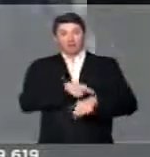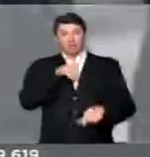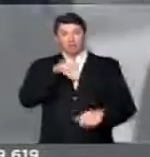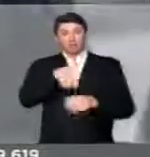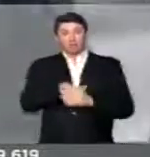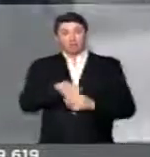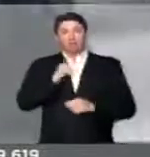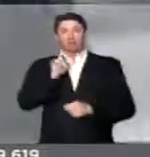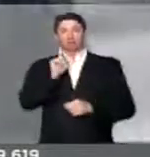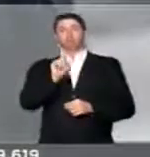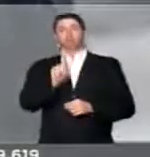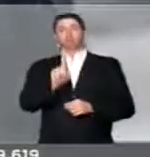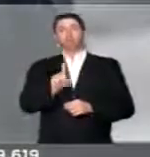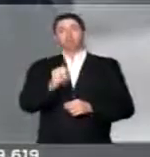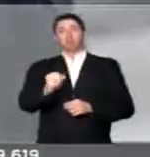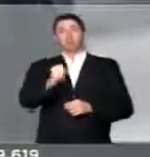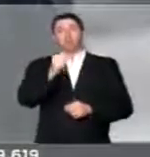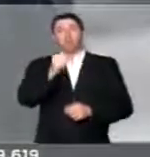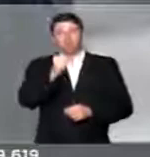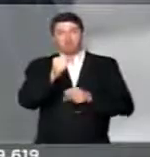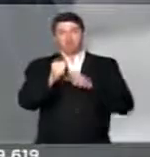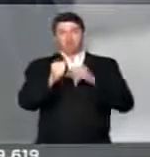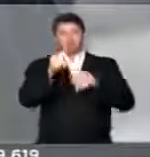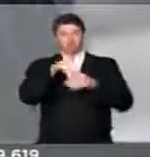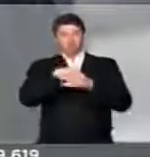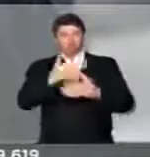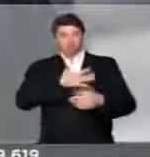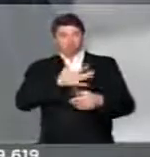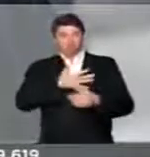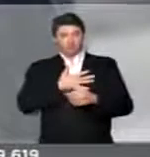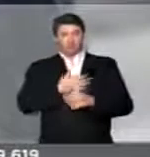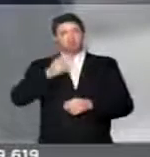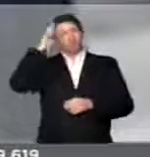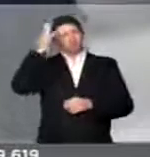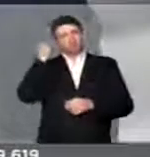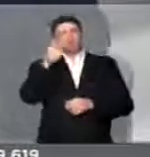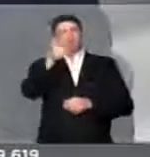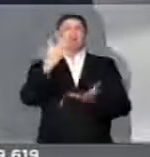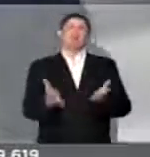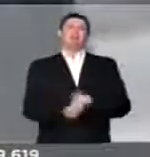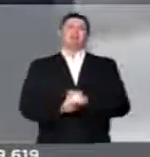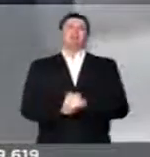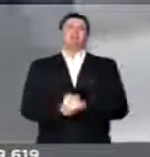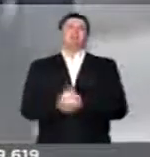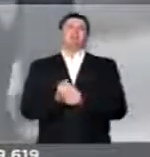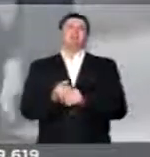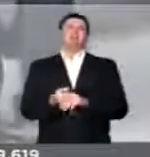votar, deputado Fraga. Vossa Excelência sabe